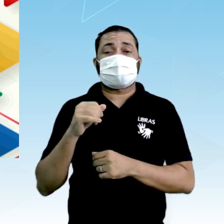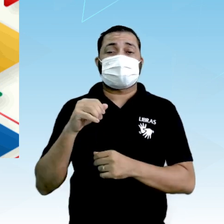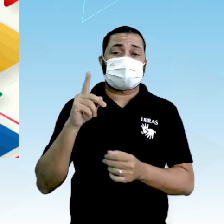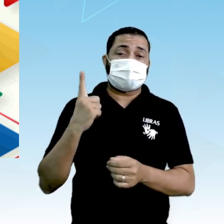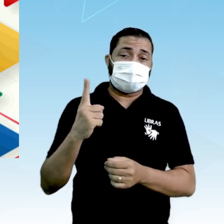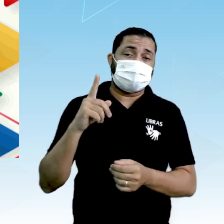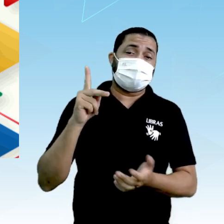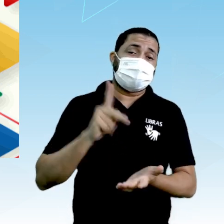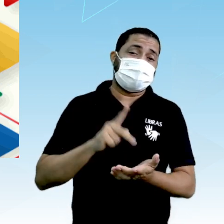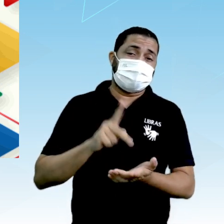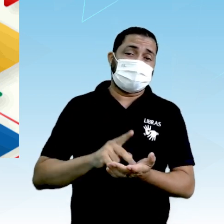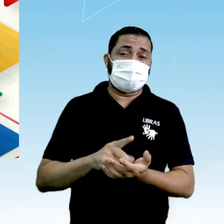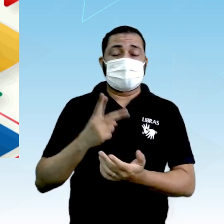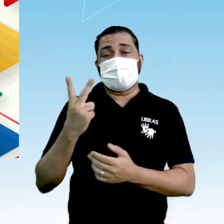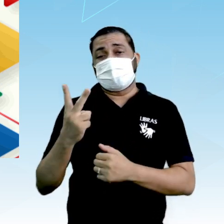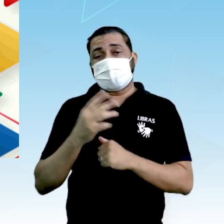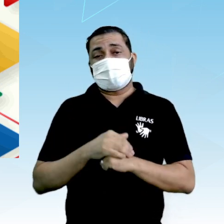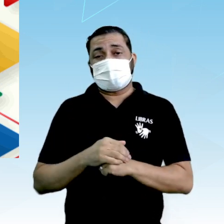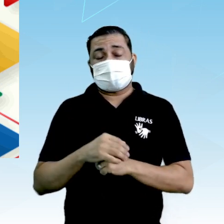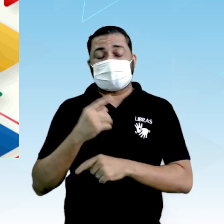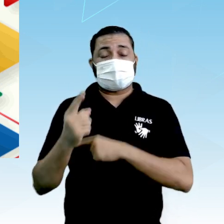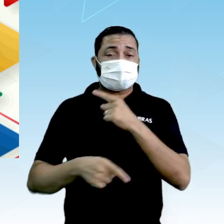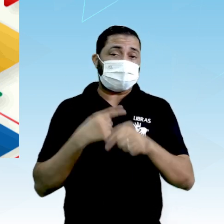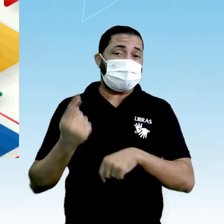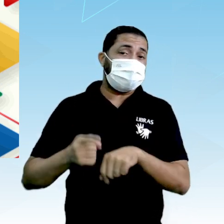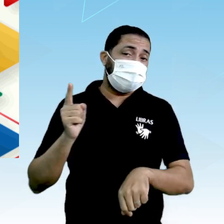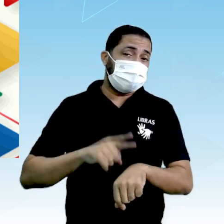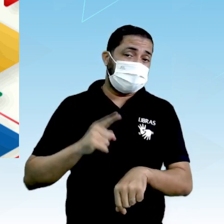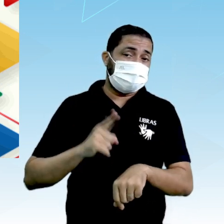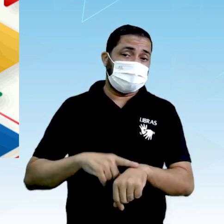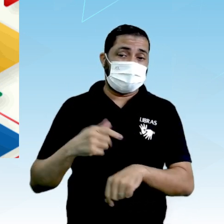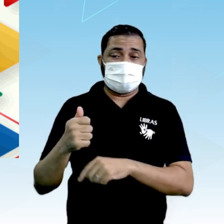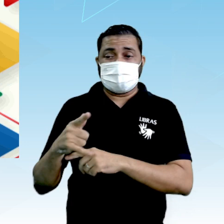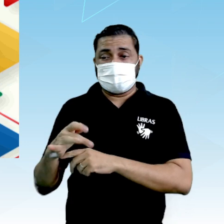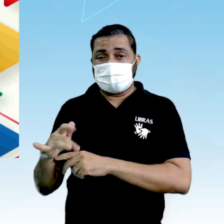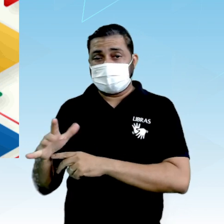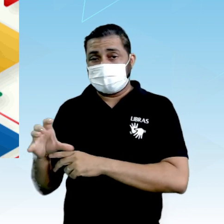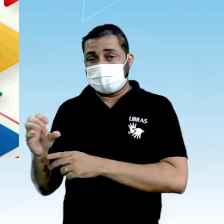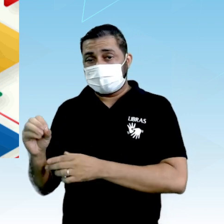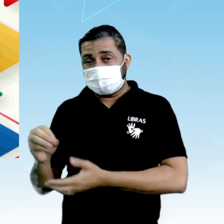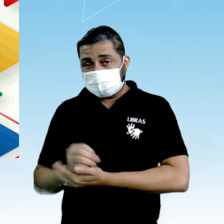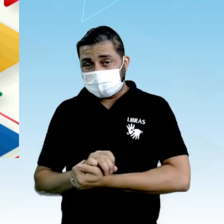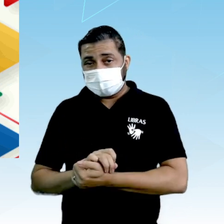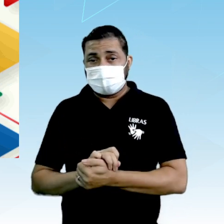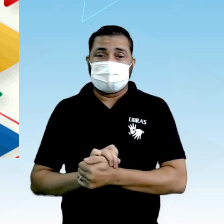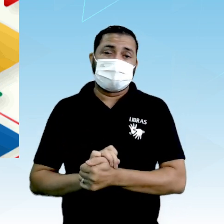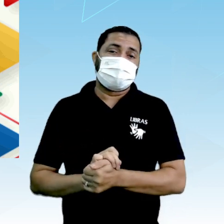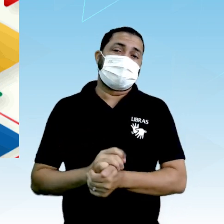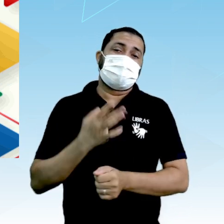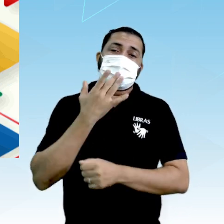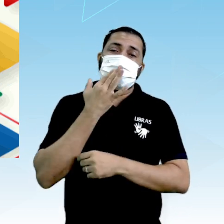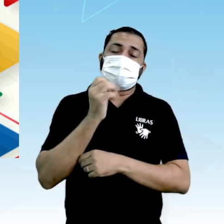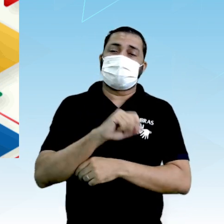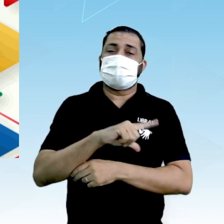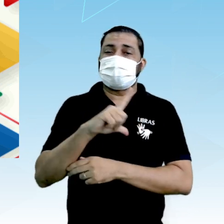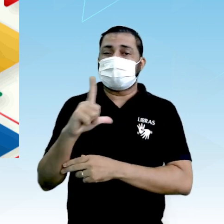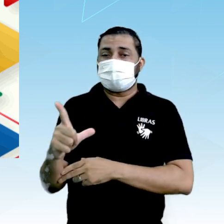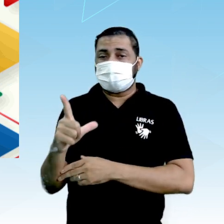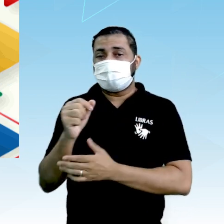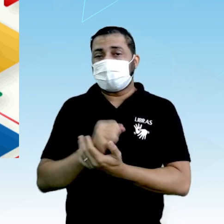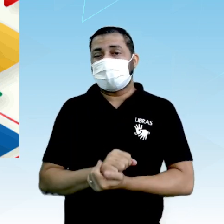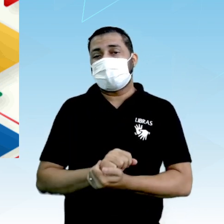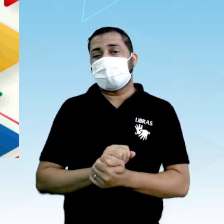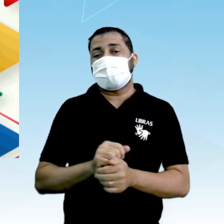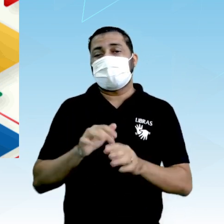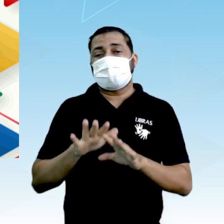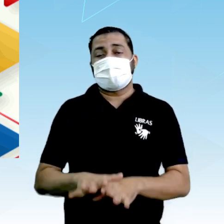verdadeiro. Olha o que diz o item 2. Após algum tempo de aplicação da eletrólise, a cor azul da solução de cobre